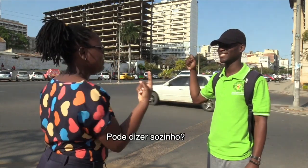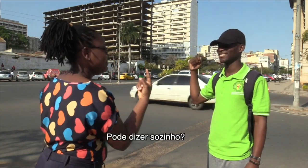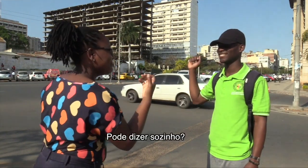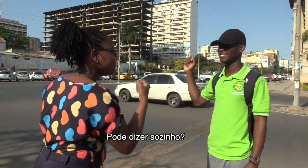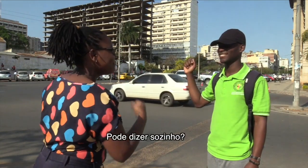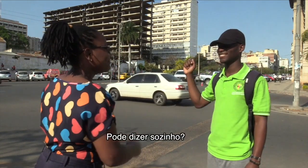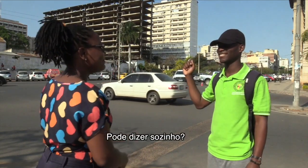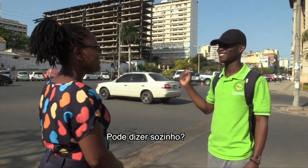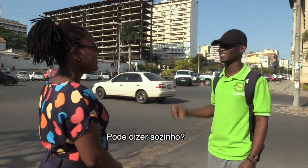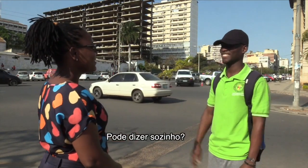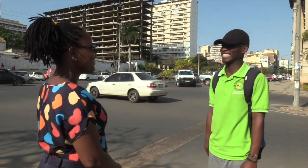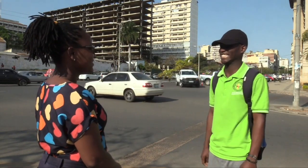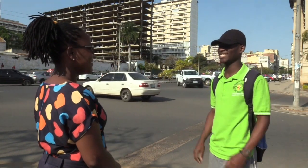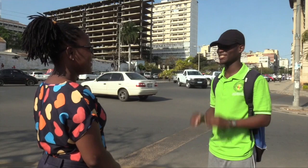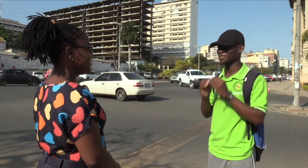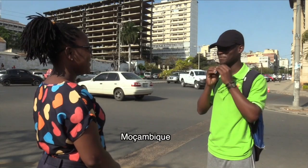Pode dizer sozinho.